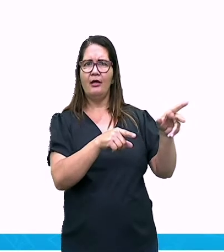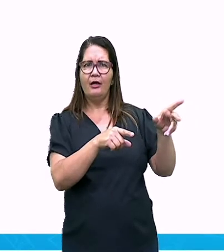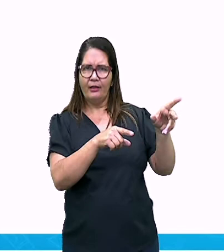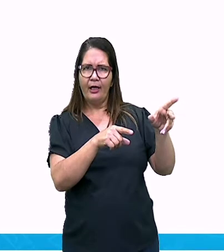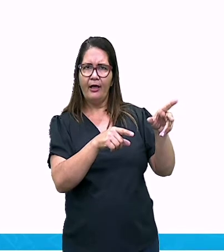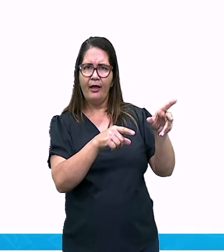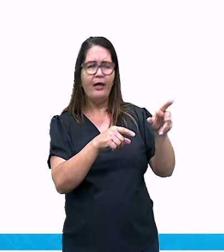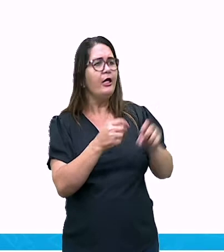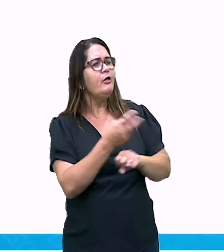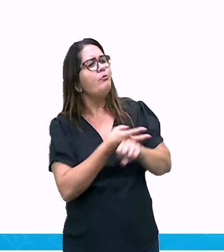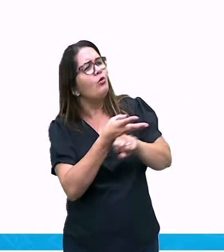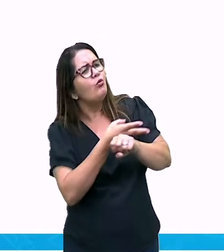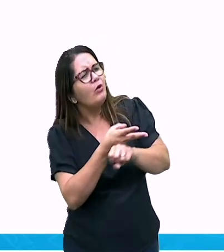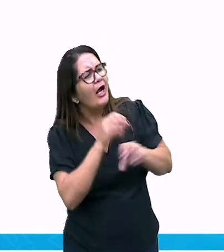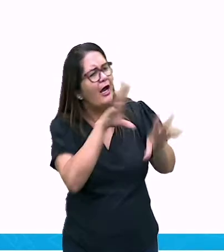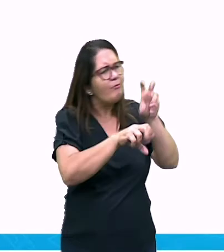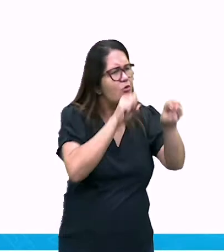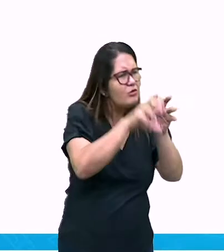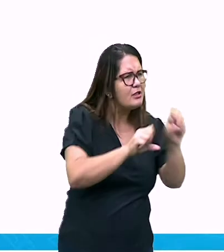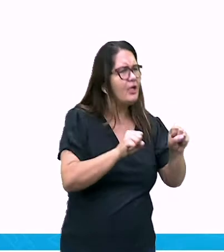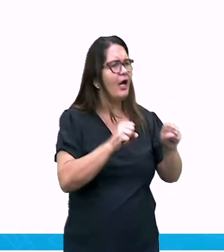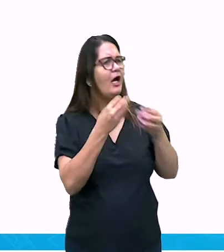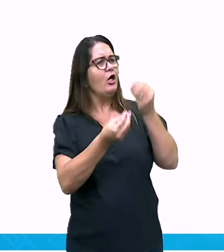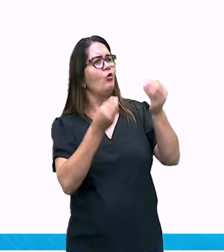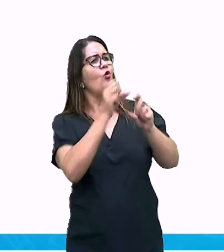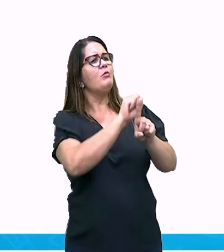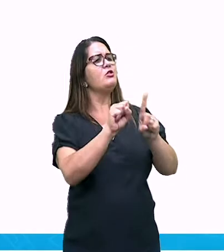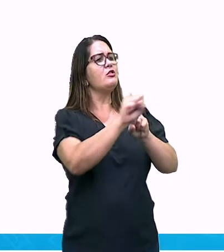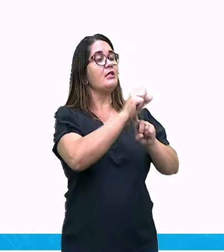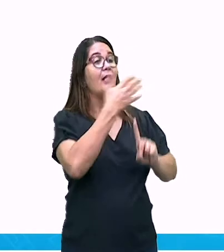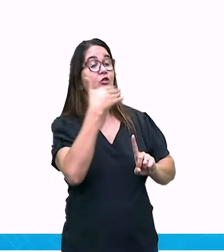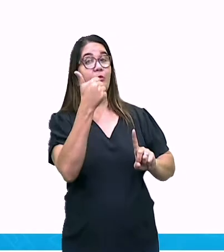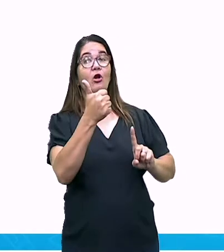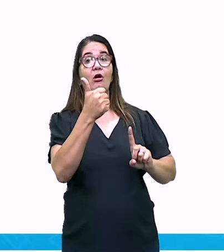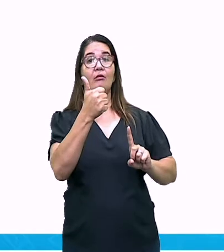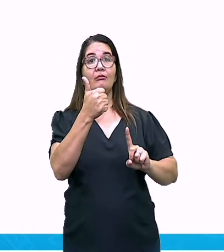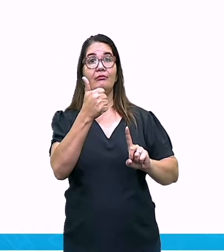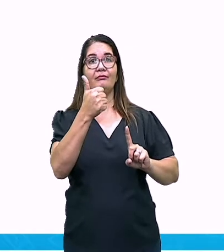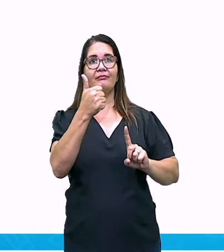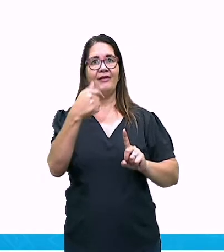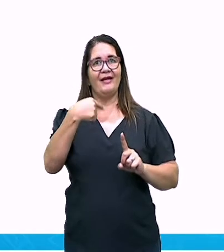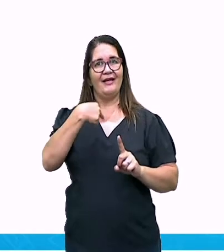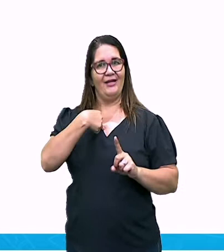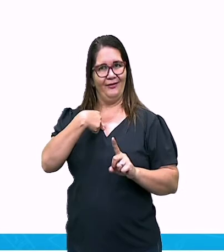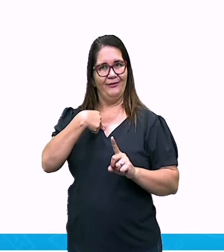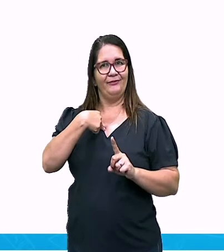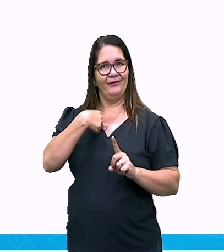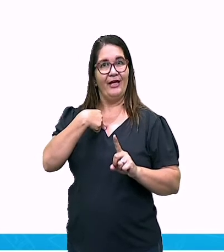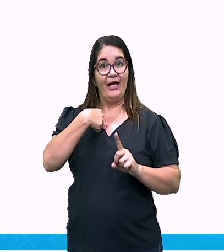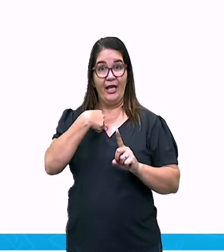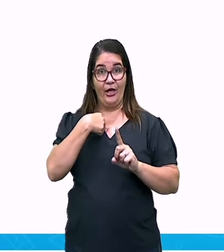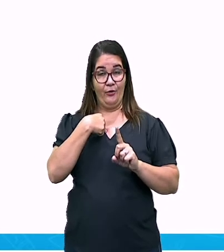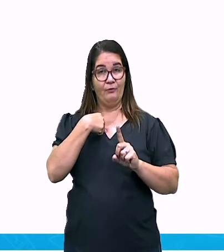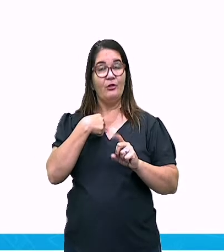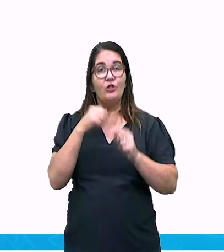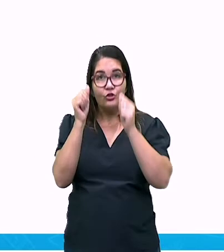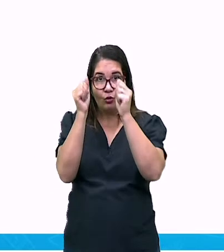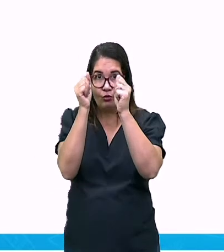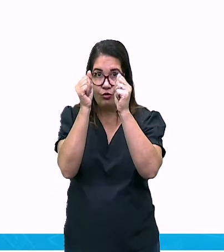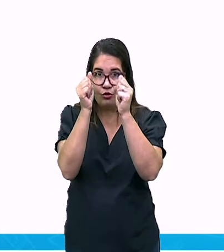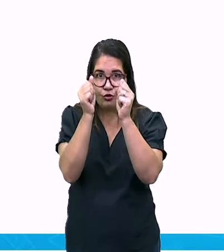objetivos e realizar sonhos. Isso é uma coisa muito importante, a gente tem que ter em mente que eu sozinho eu não sou